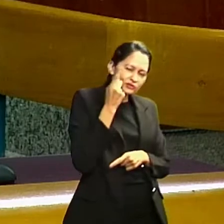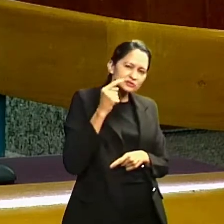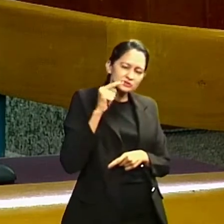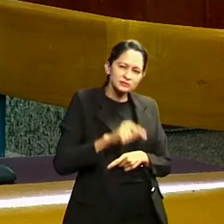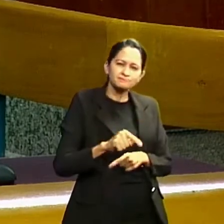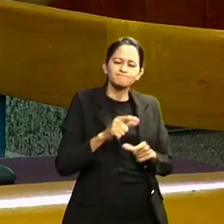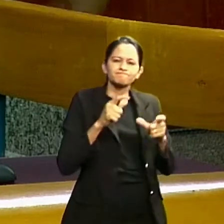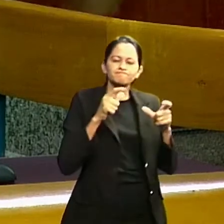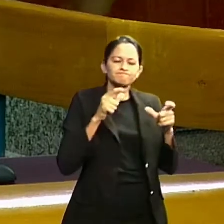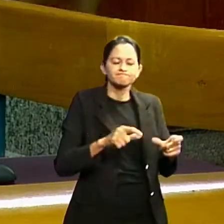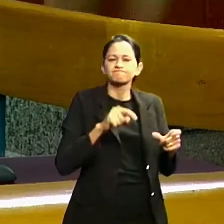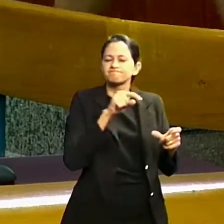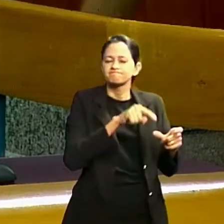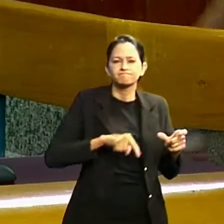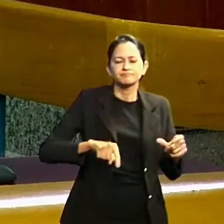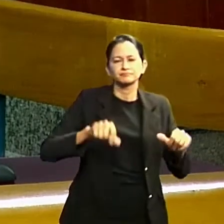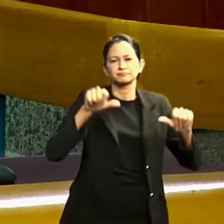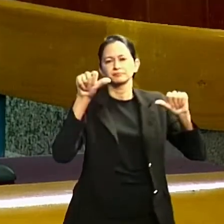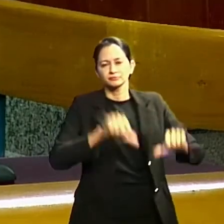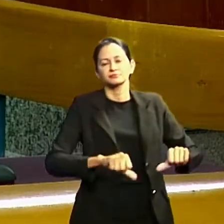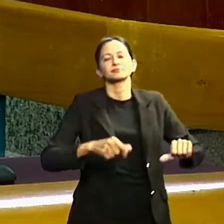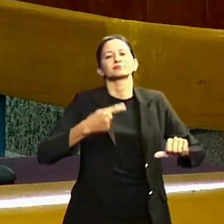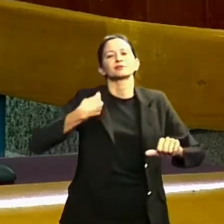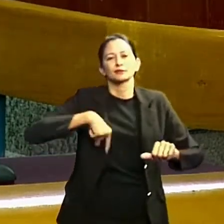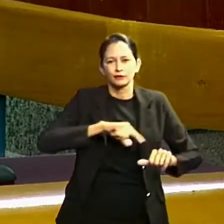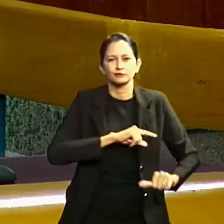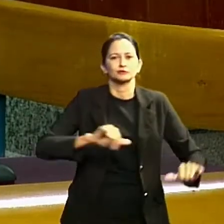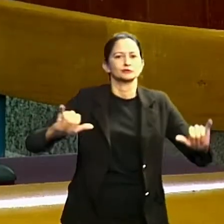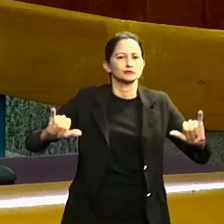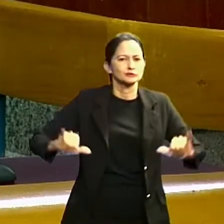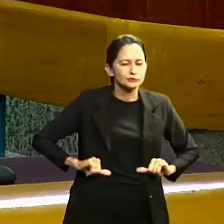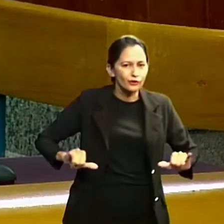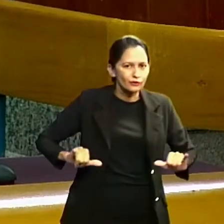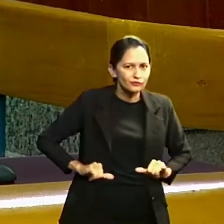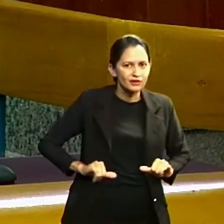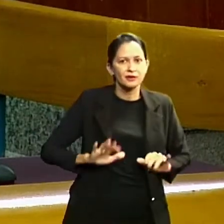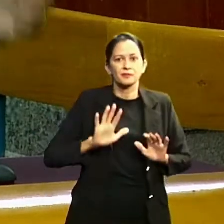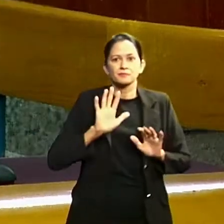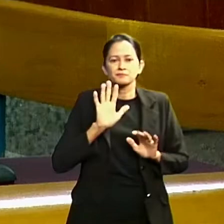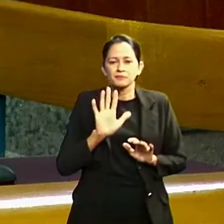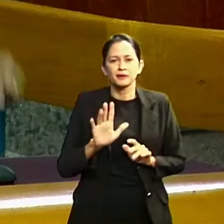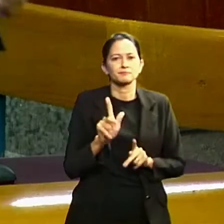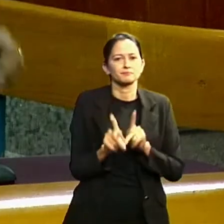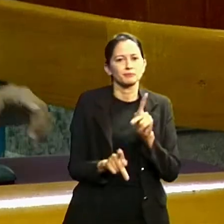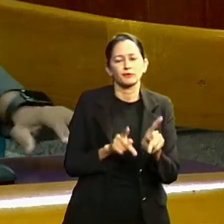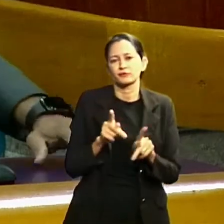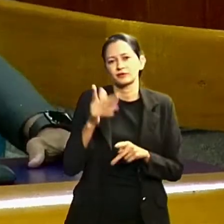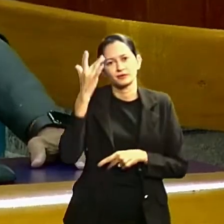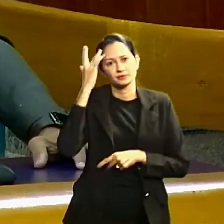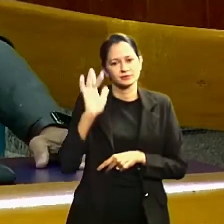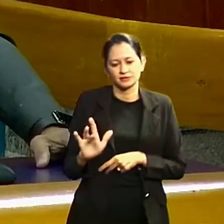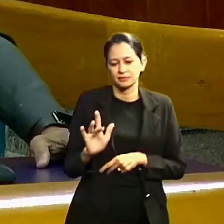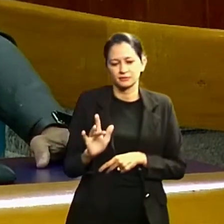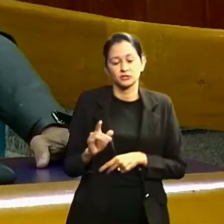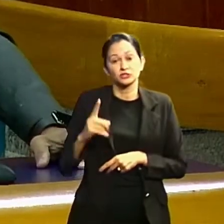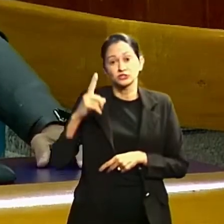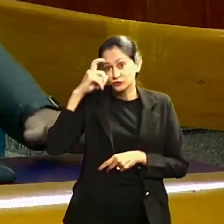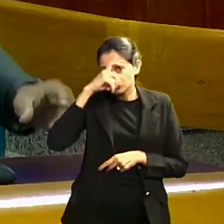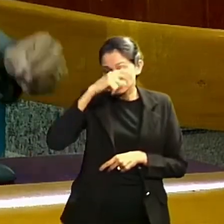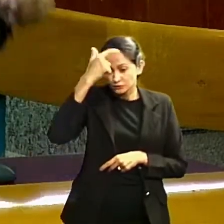doutor William Veloso, o quanto nós sofremos, e muitas vezes o cidadão de bem não sabe o quão difícil é manter um